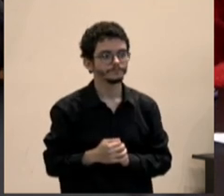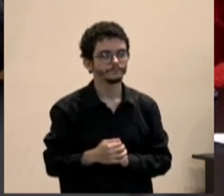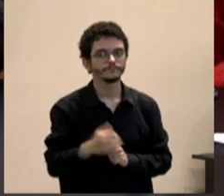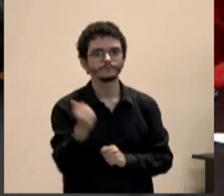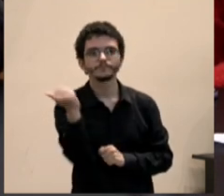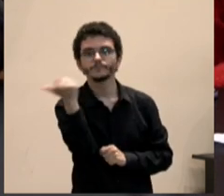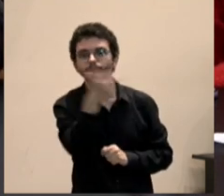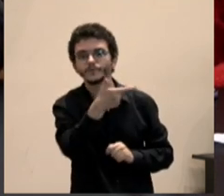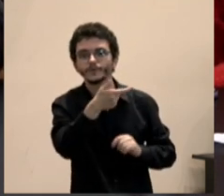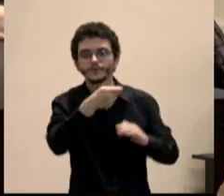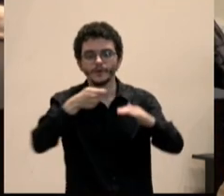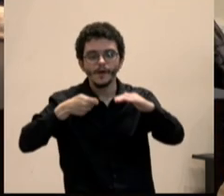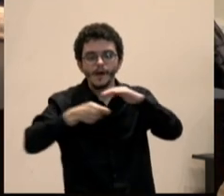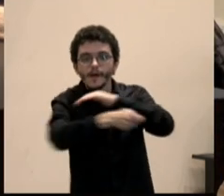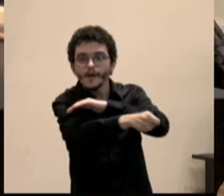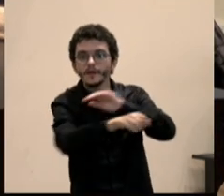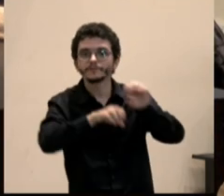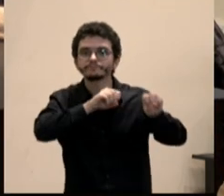do que investir em educação.